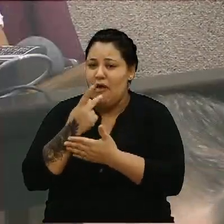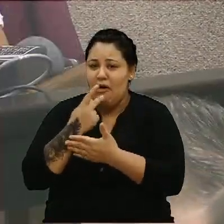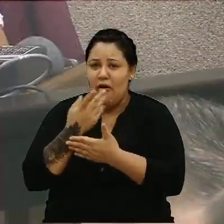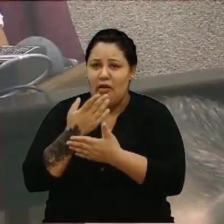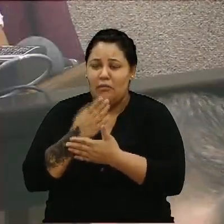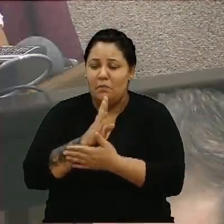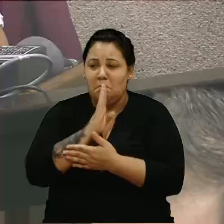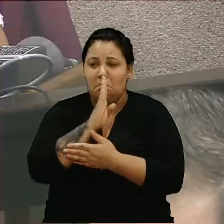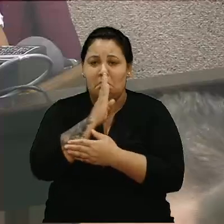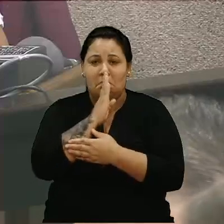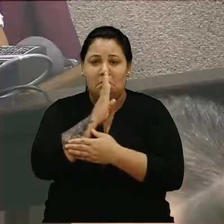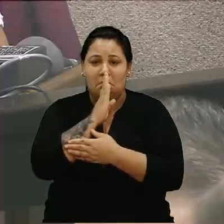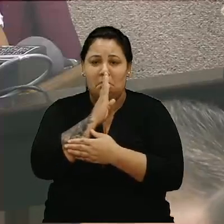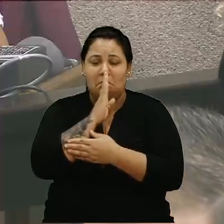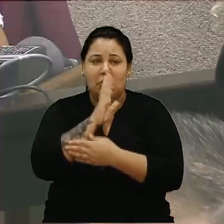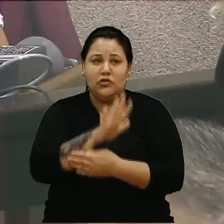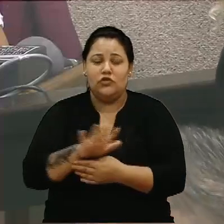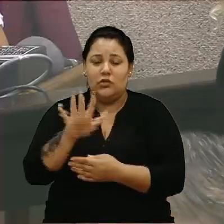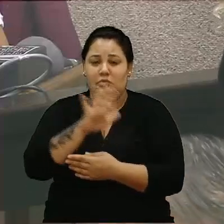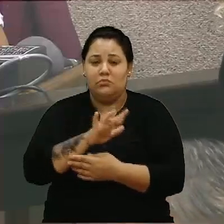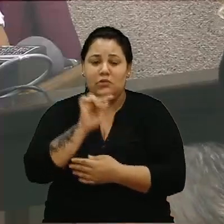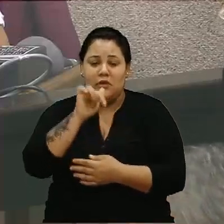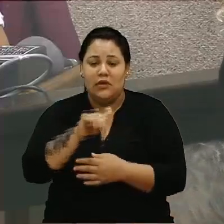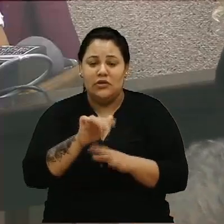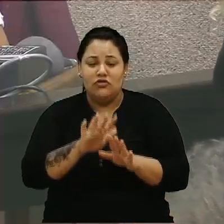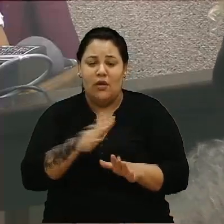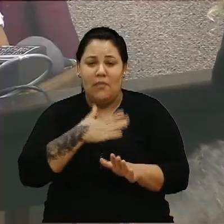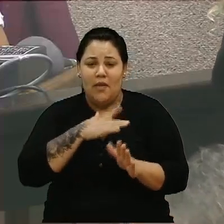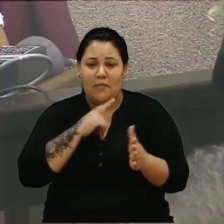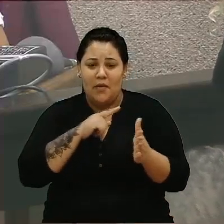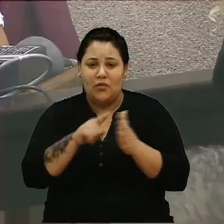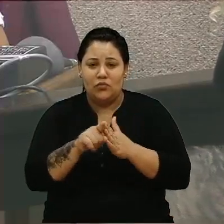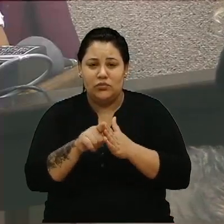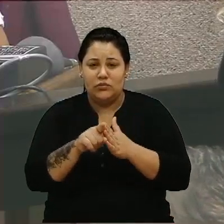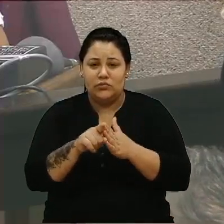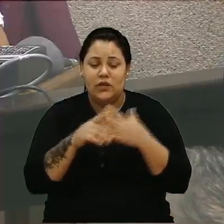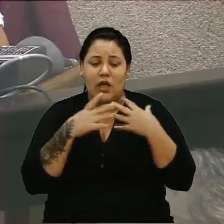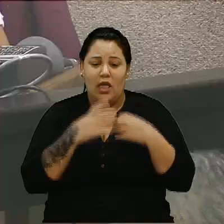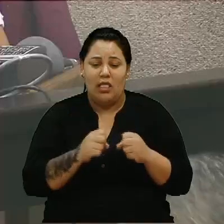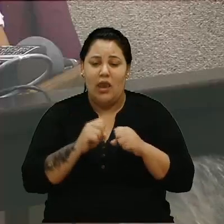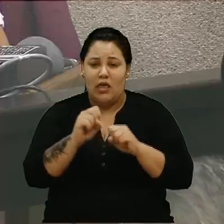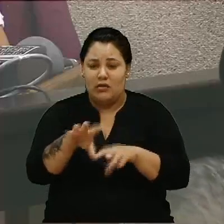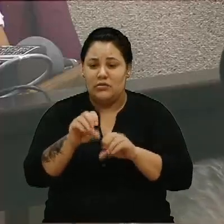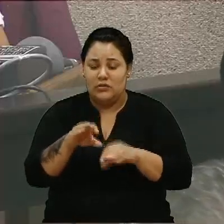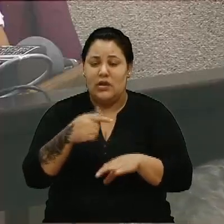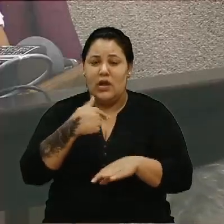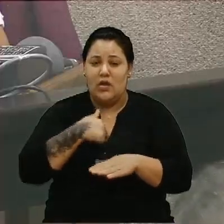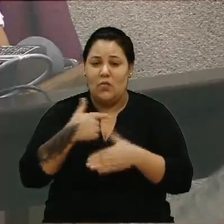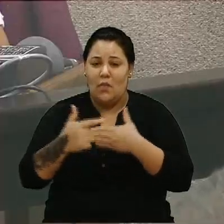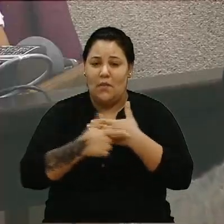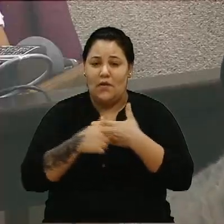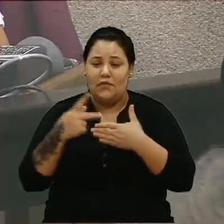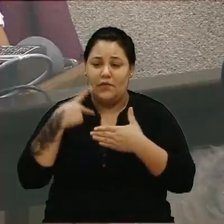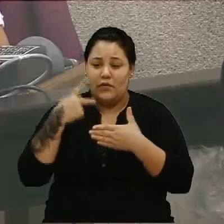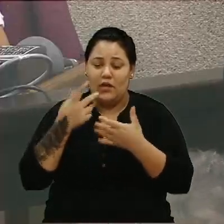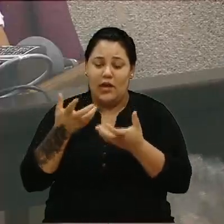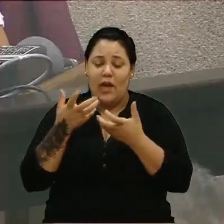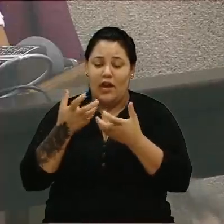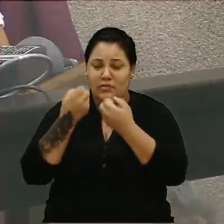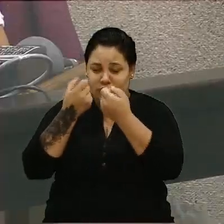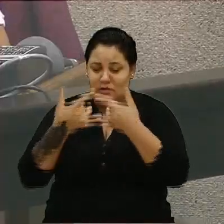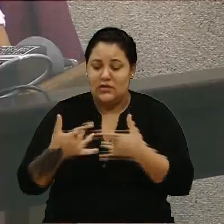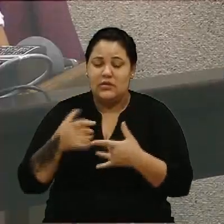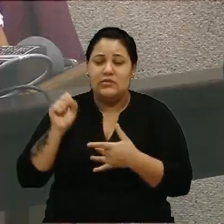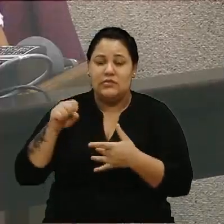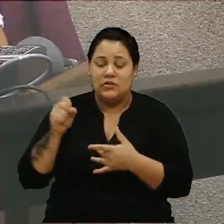impera. Então, aqui vai o meu questionamento para a Secretaria de Educação. Eu, como vereadora, quero explicações sobre esses